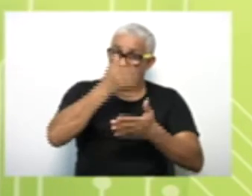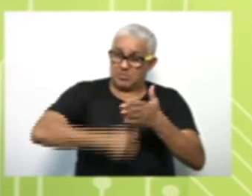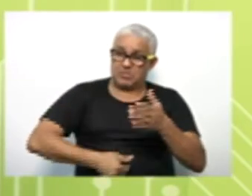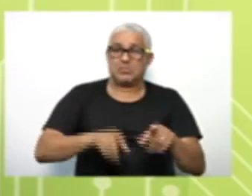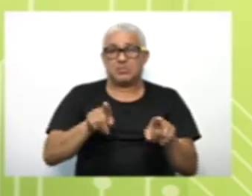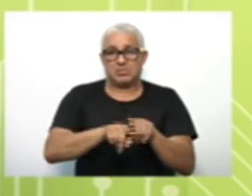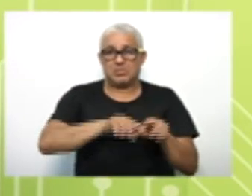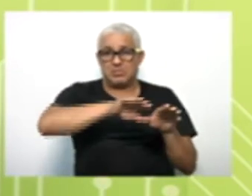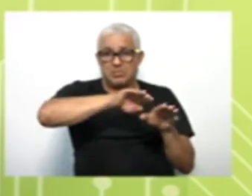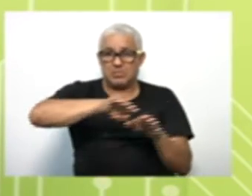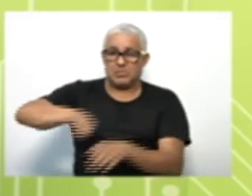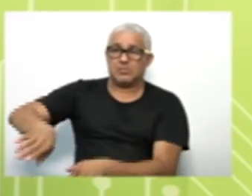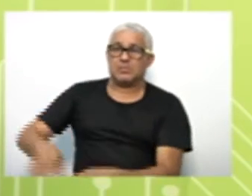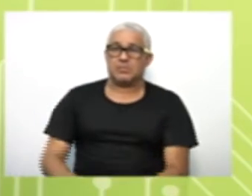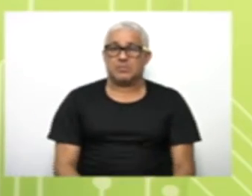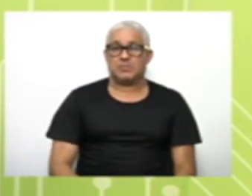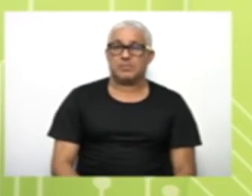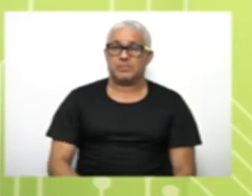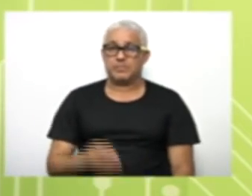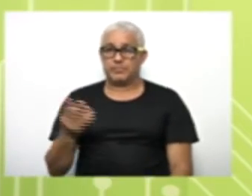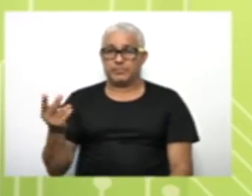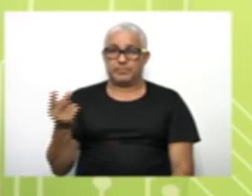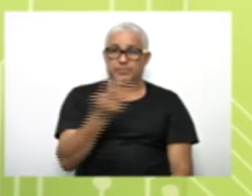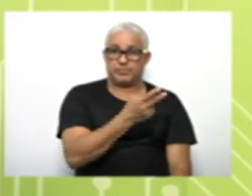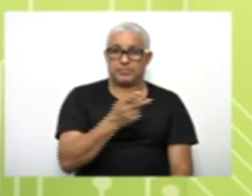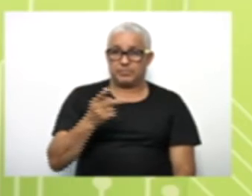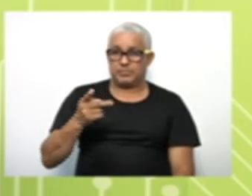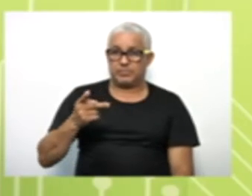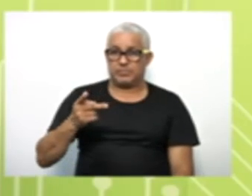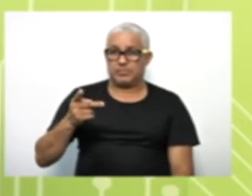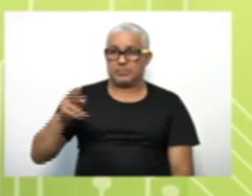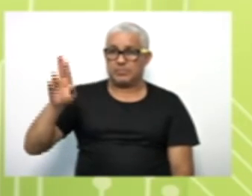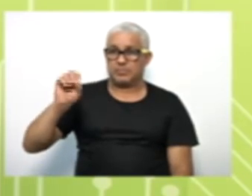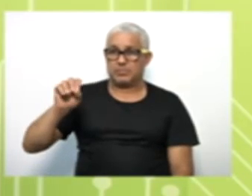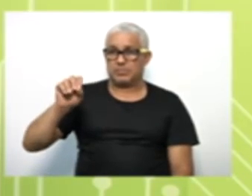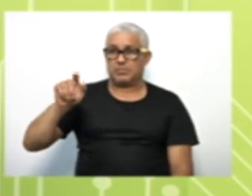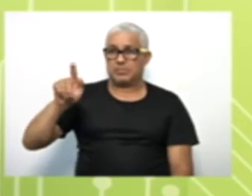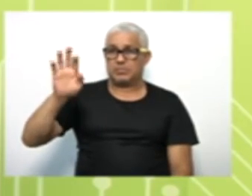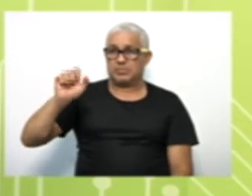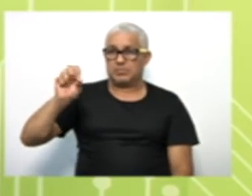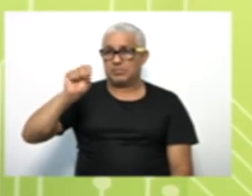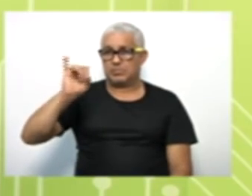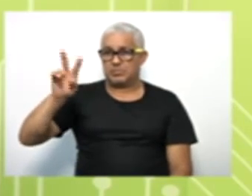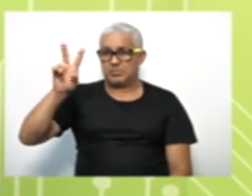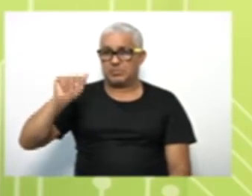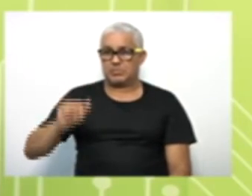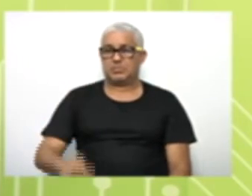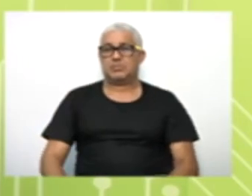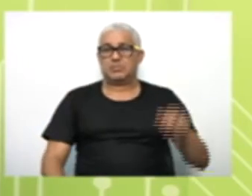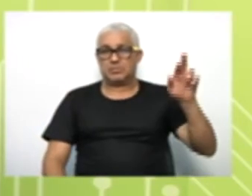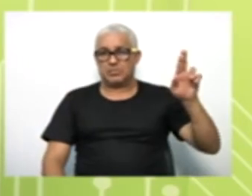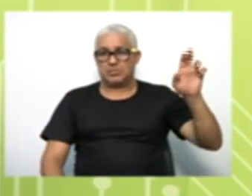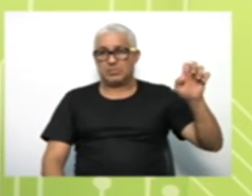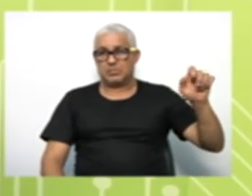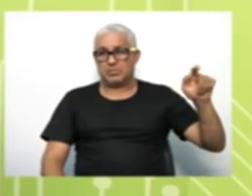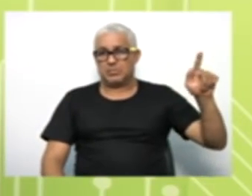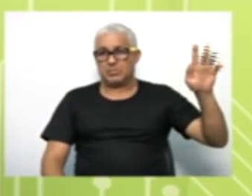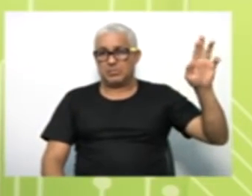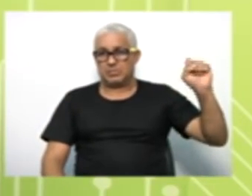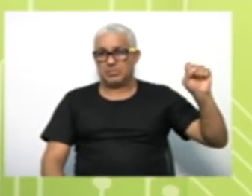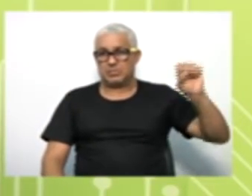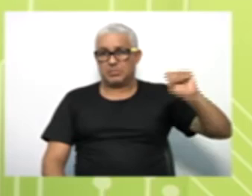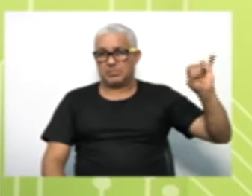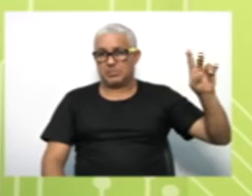situação, essas duas, progressiva e regressiva, ela se aplica ao PGBL também. Então,